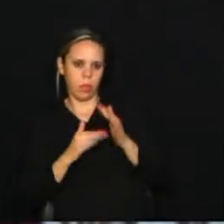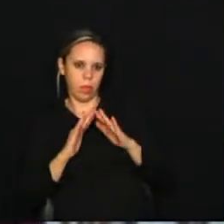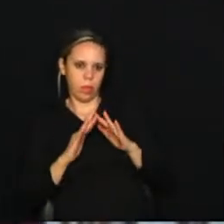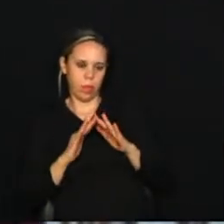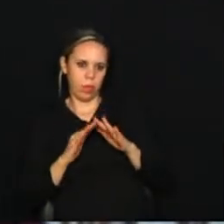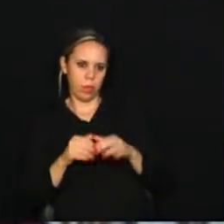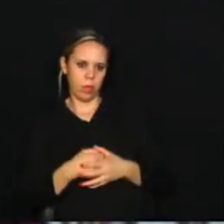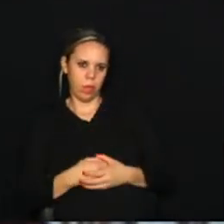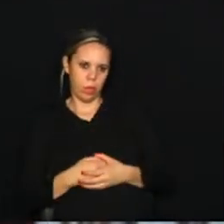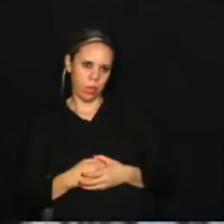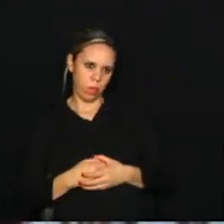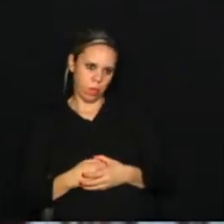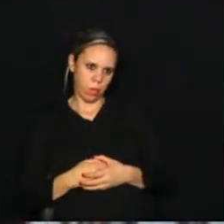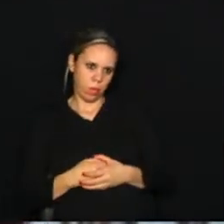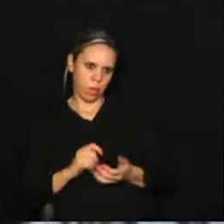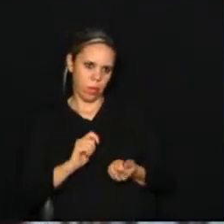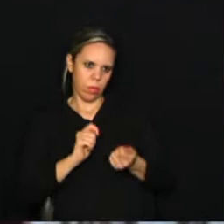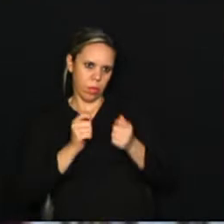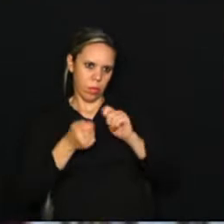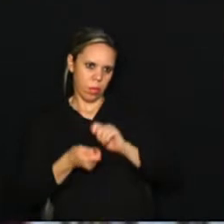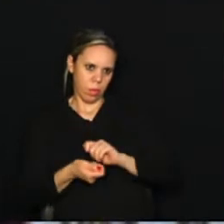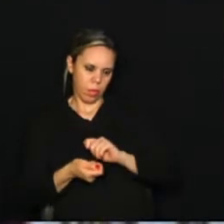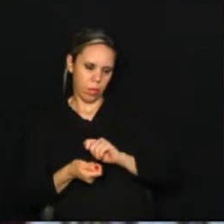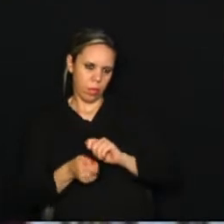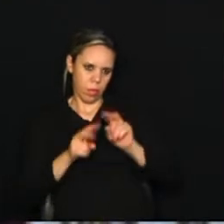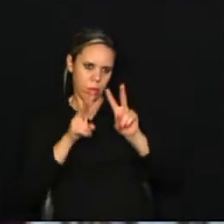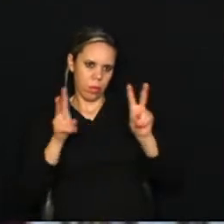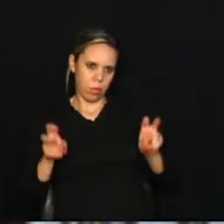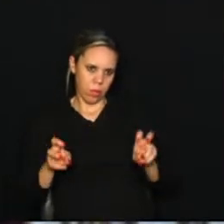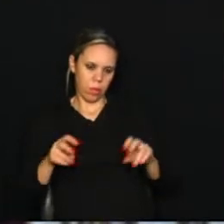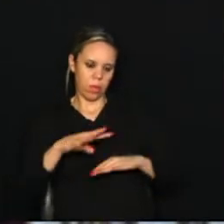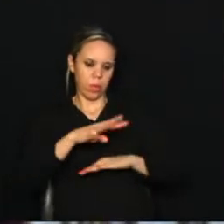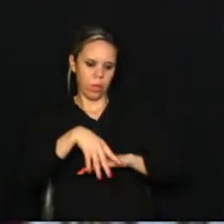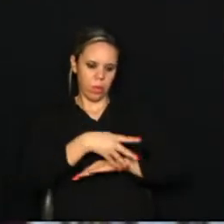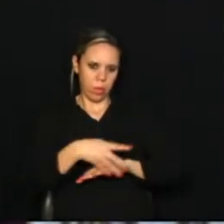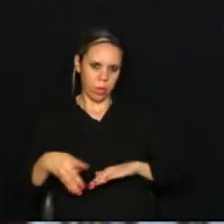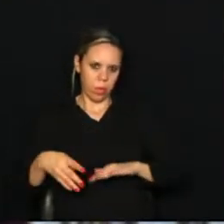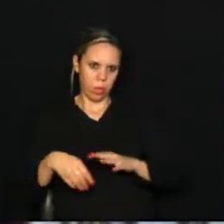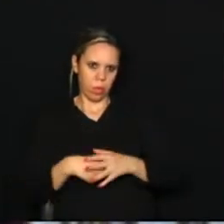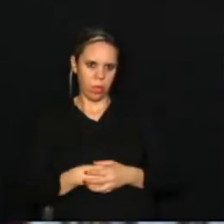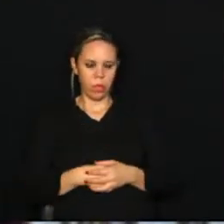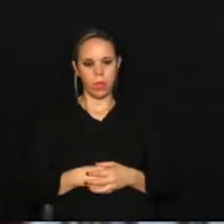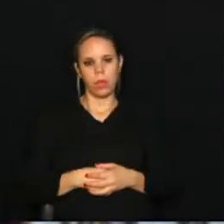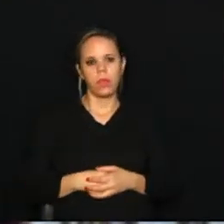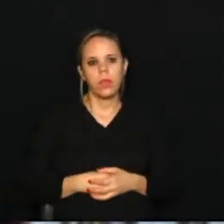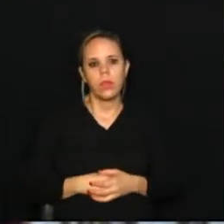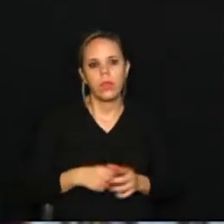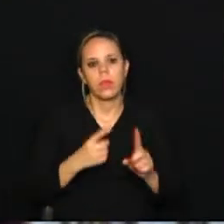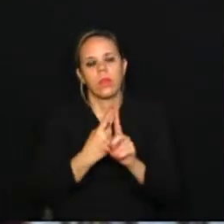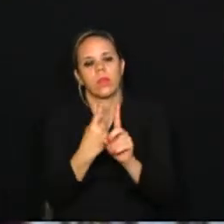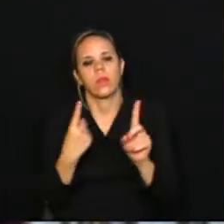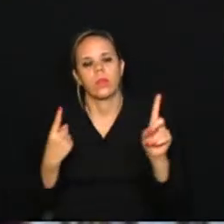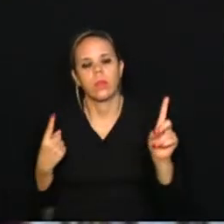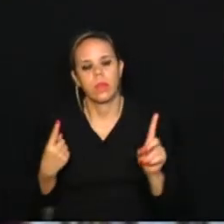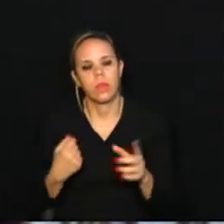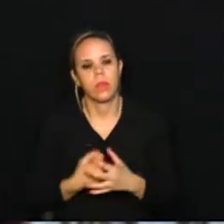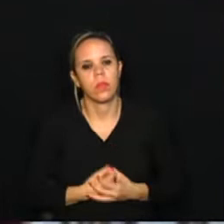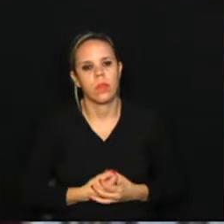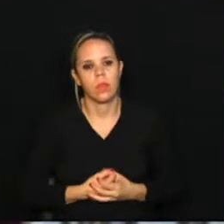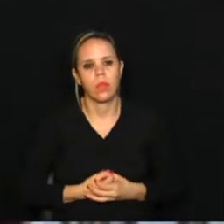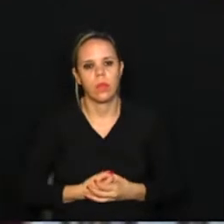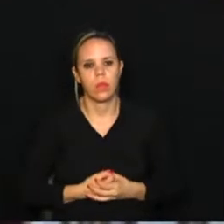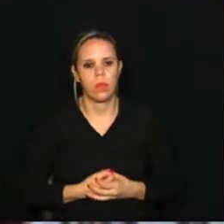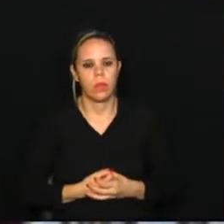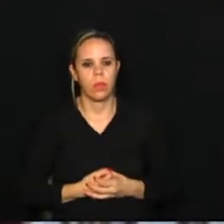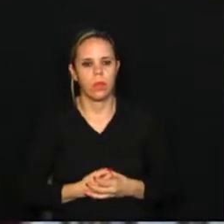foram remodeladas em termos de sinalização para o distanciamento,